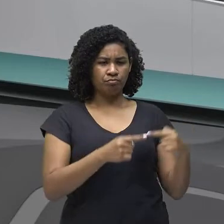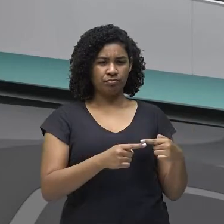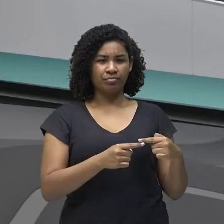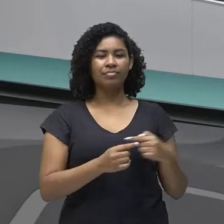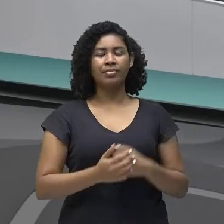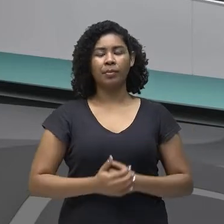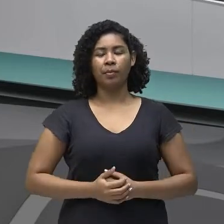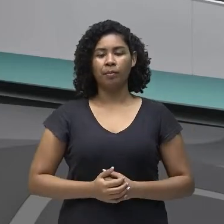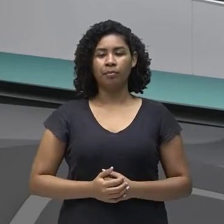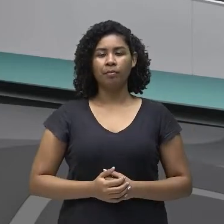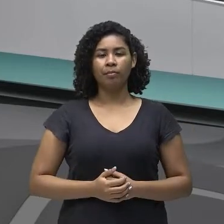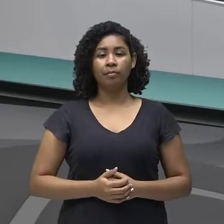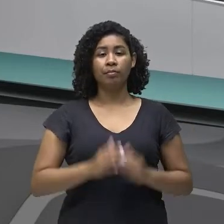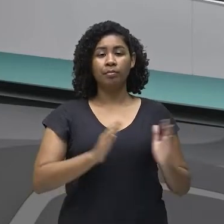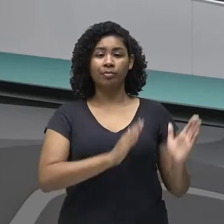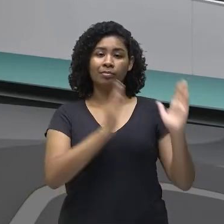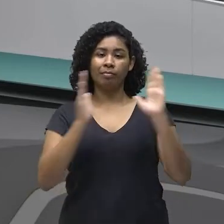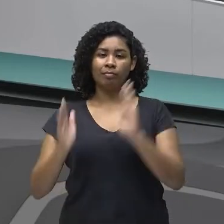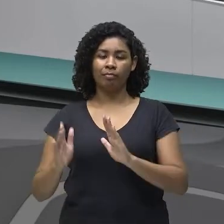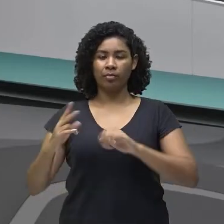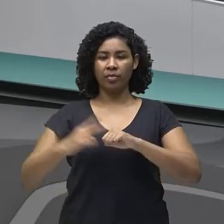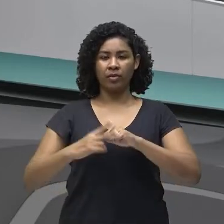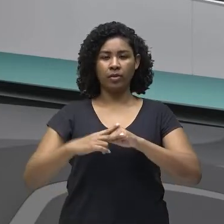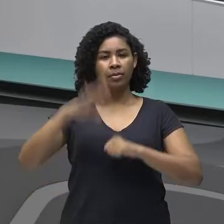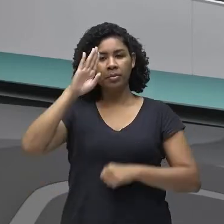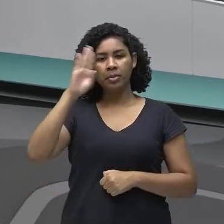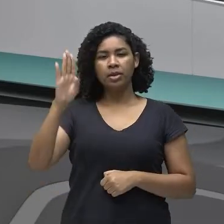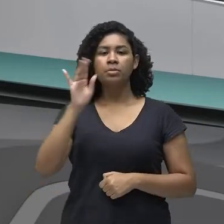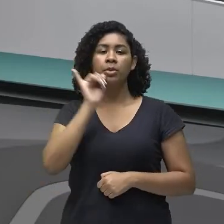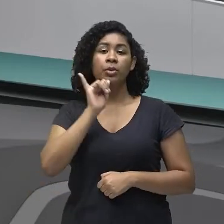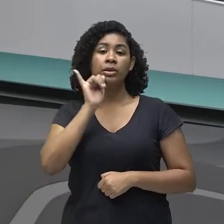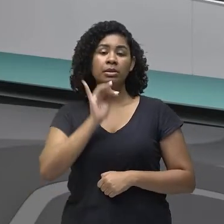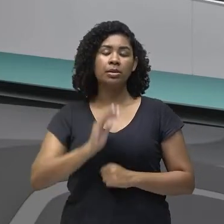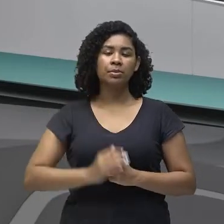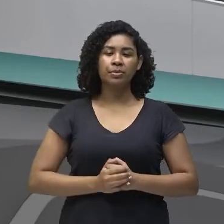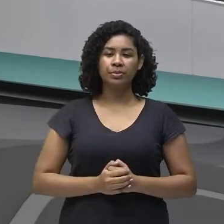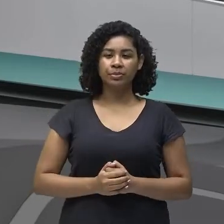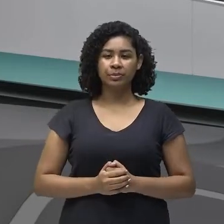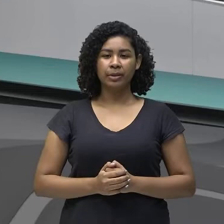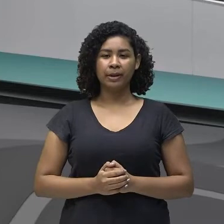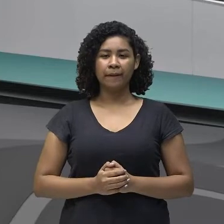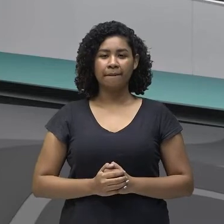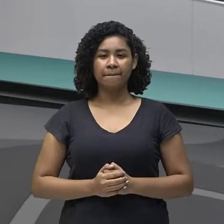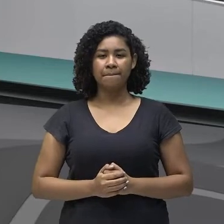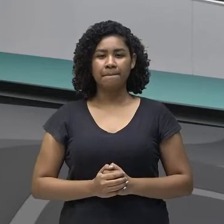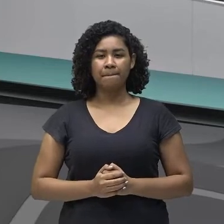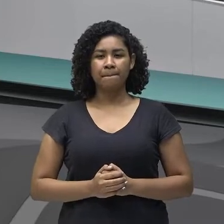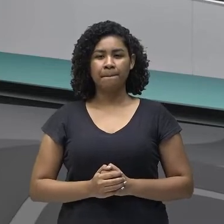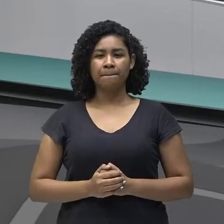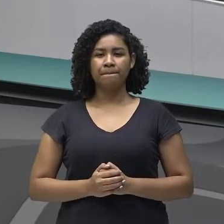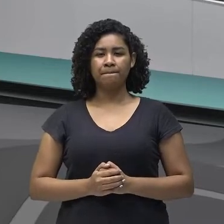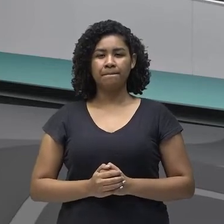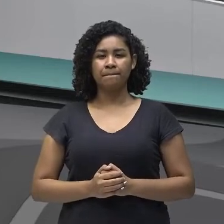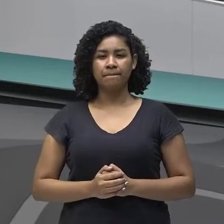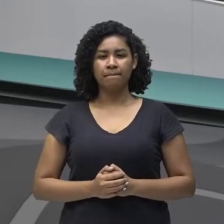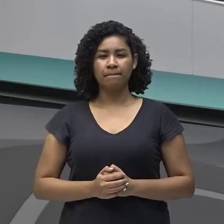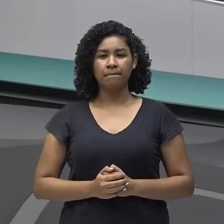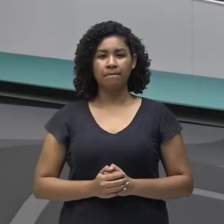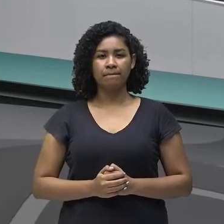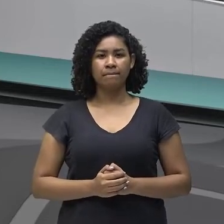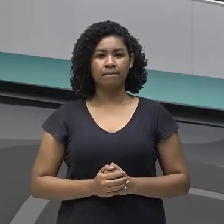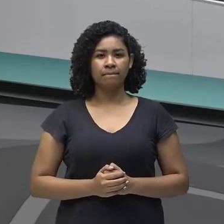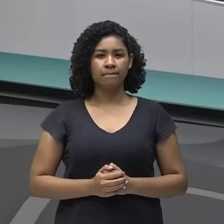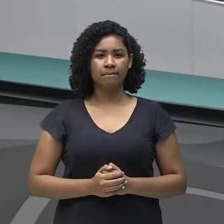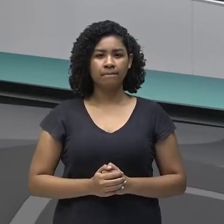was. Tudo bem? Um verbo de exemplo que a gente vai utilizar, o verbo principal, nós vamos já ver aqui, vai aparecer, tá? Então,